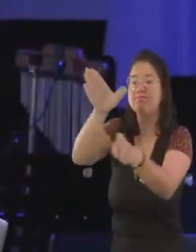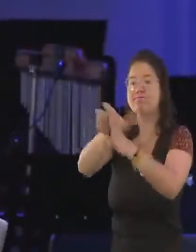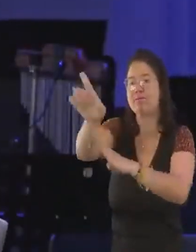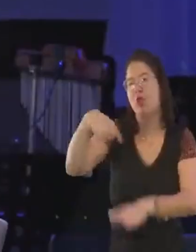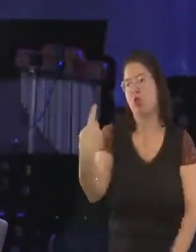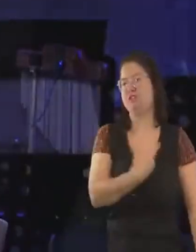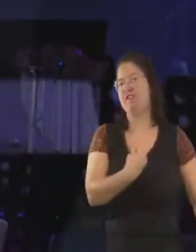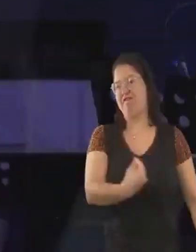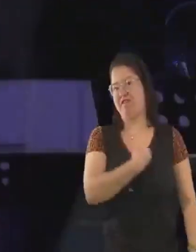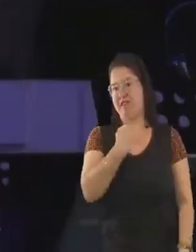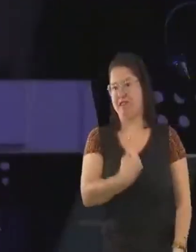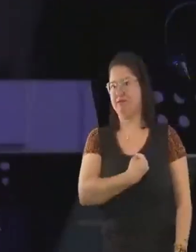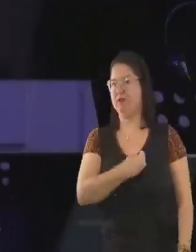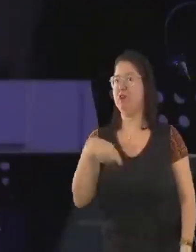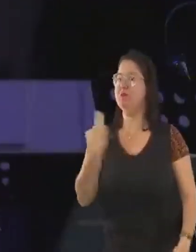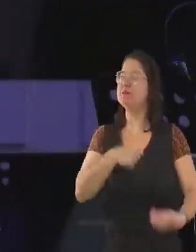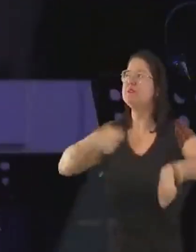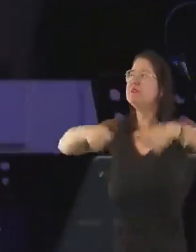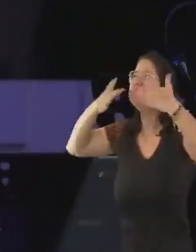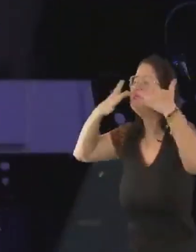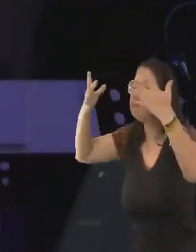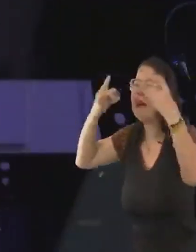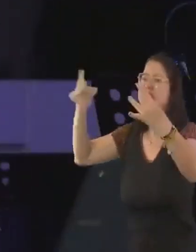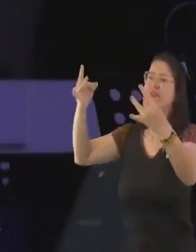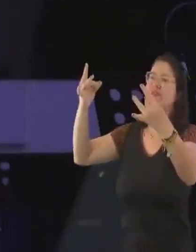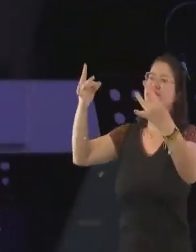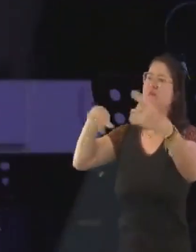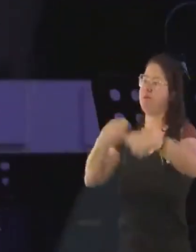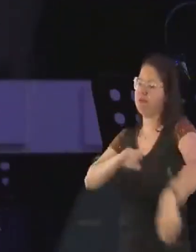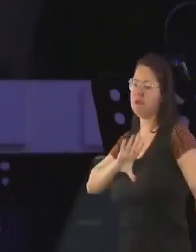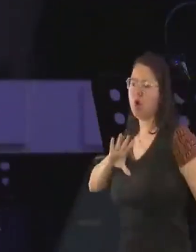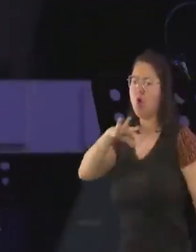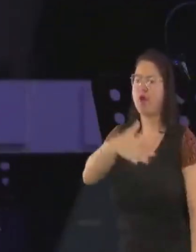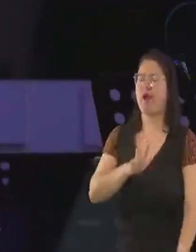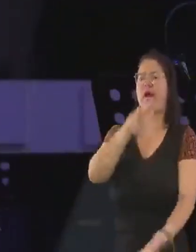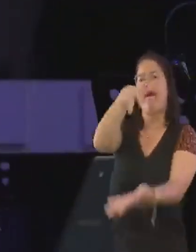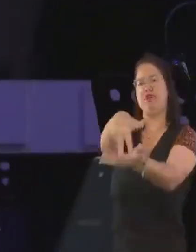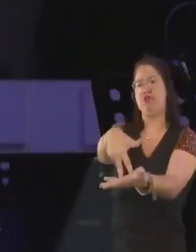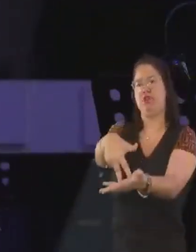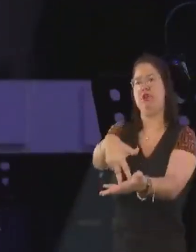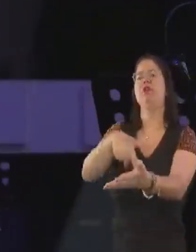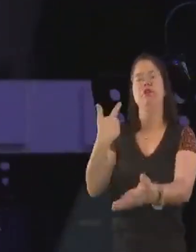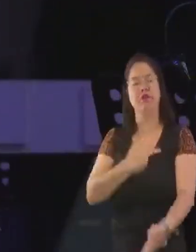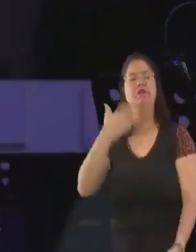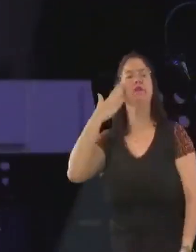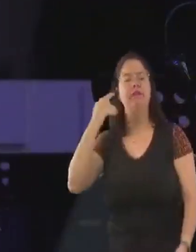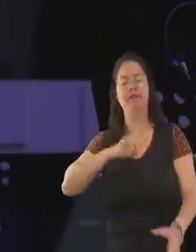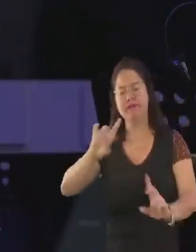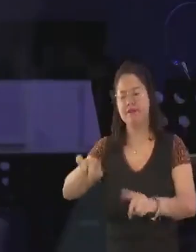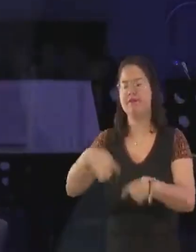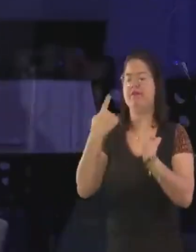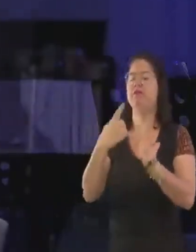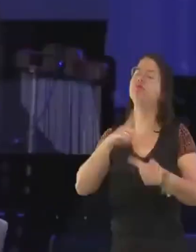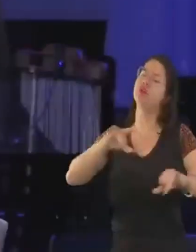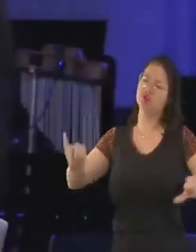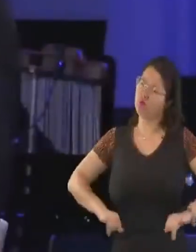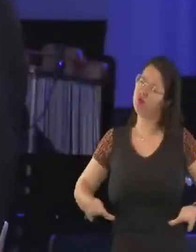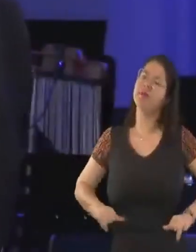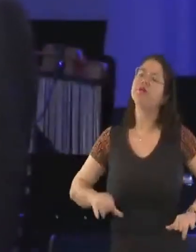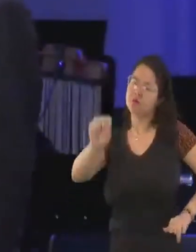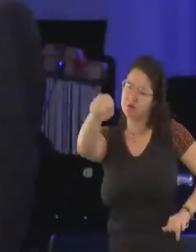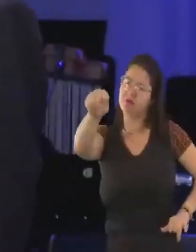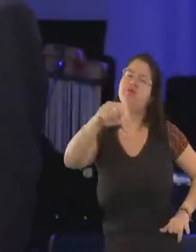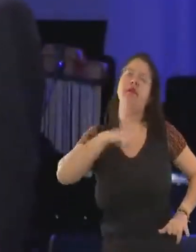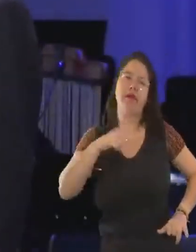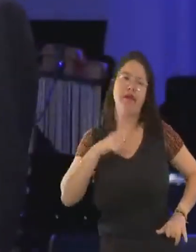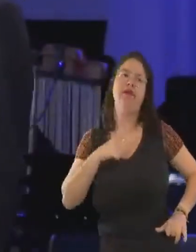todos nós enfrentarmos com resignação e com coragem as adversidades desta vida, porque Ele disse que nós